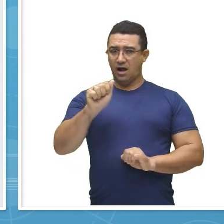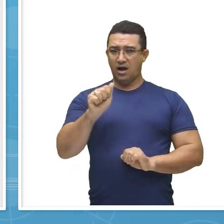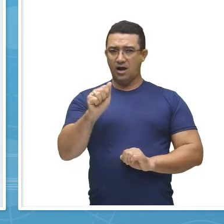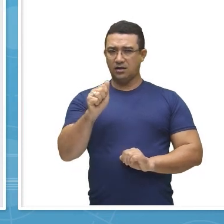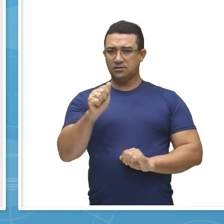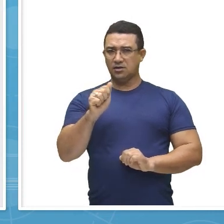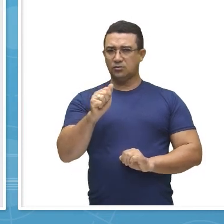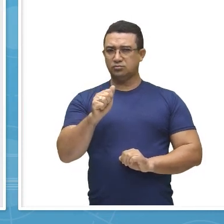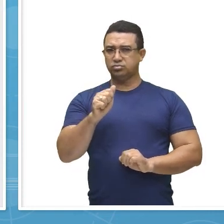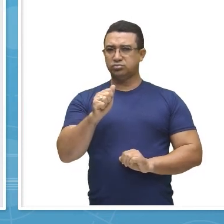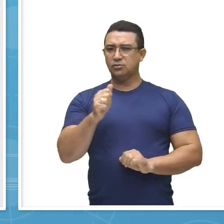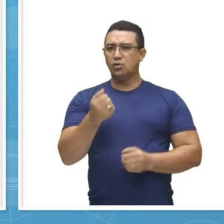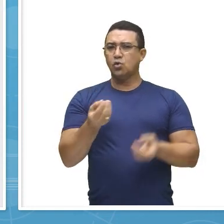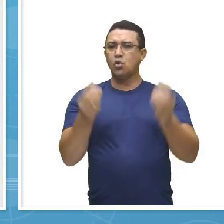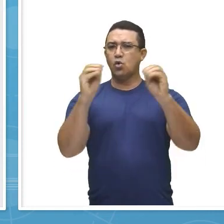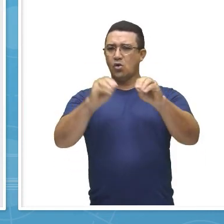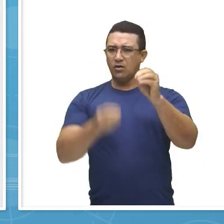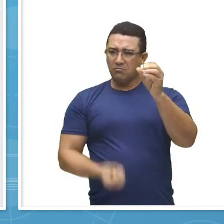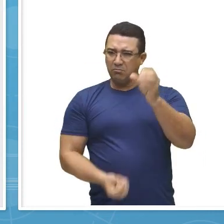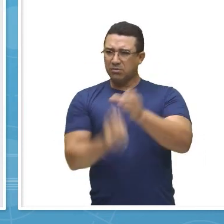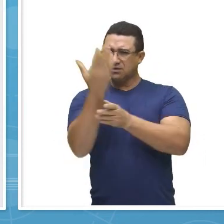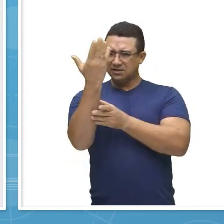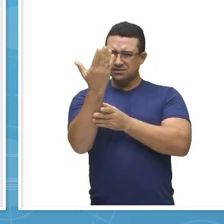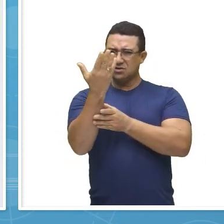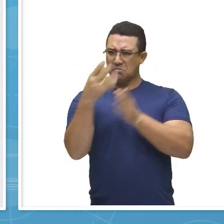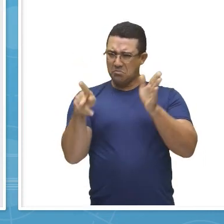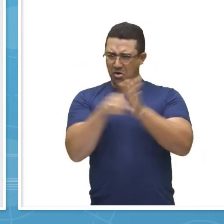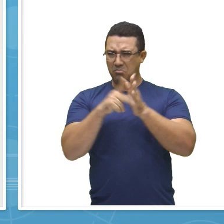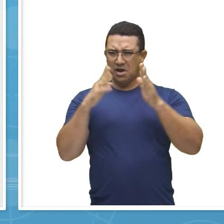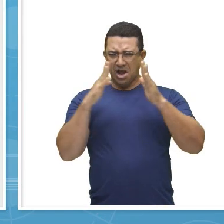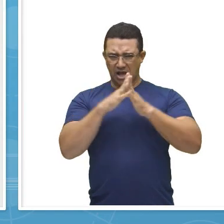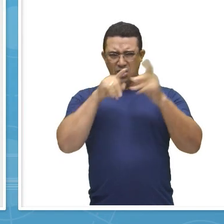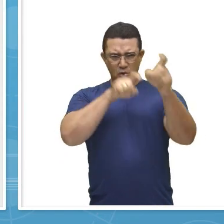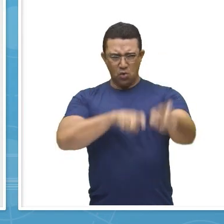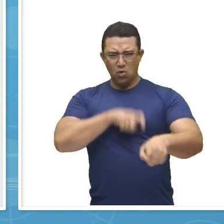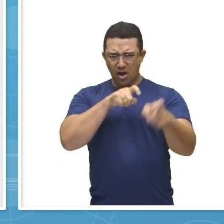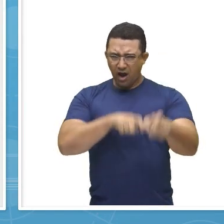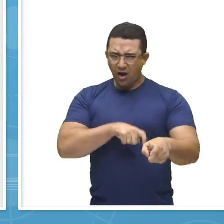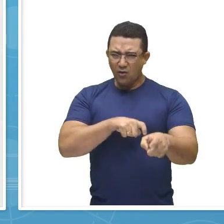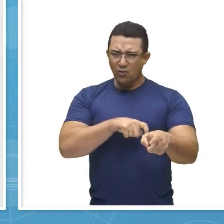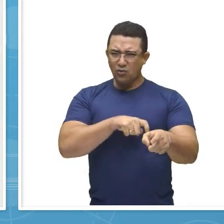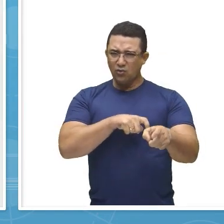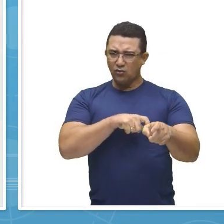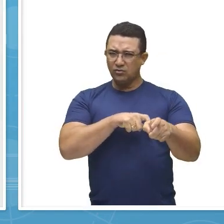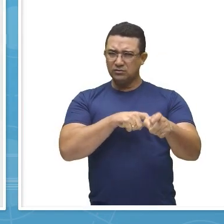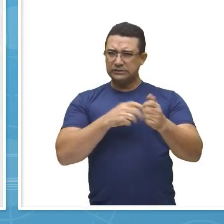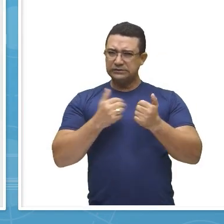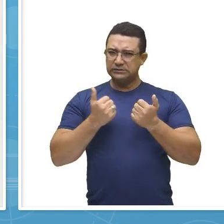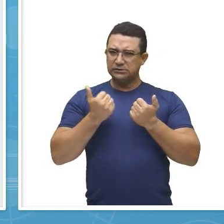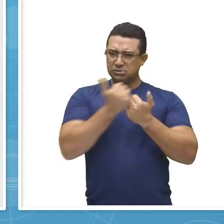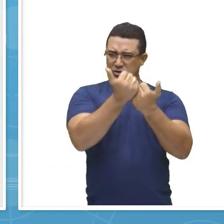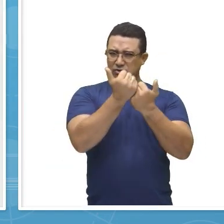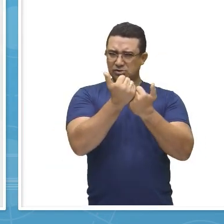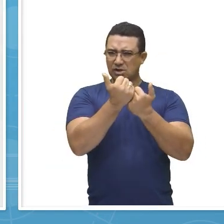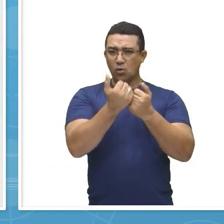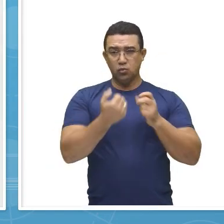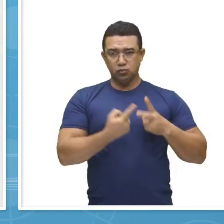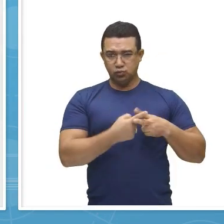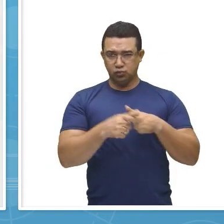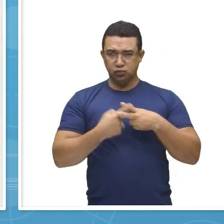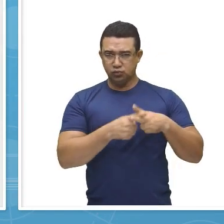Implantação da indústria doméstica rural. Como assim, gente? Rural. Se eu estou falando